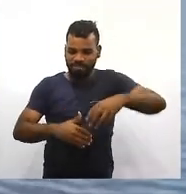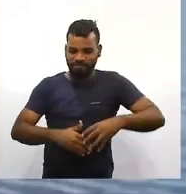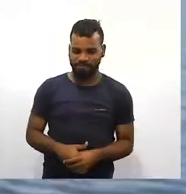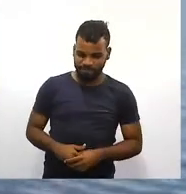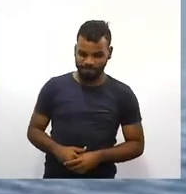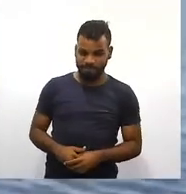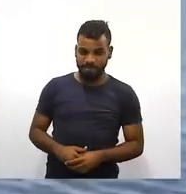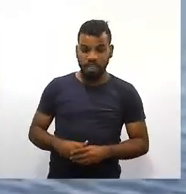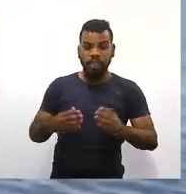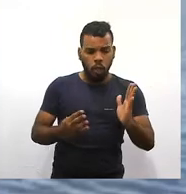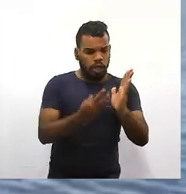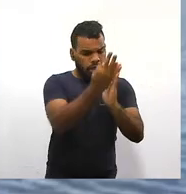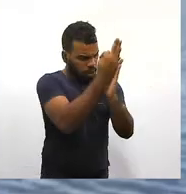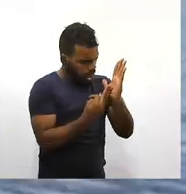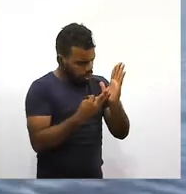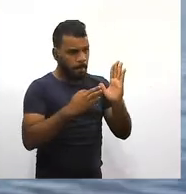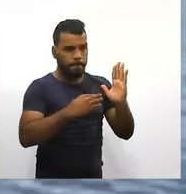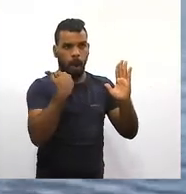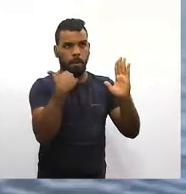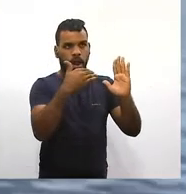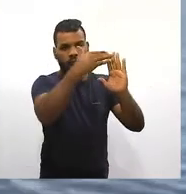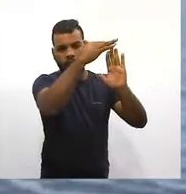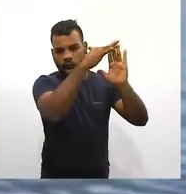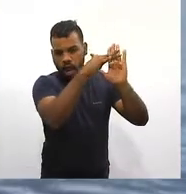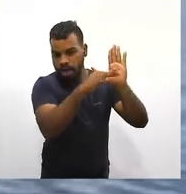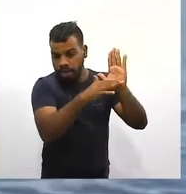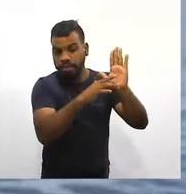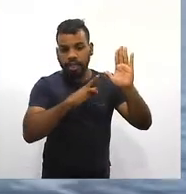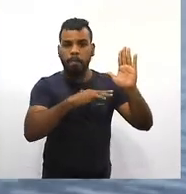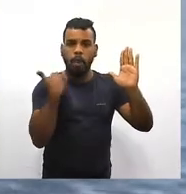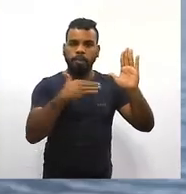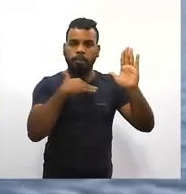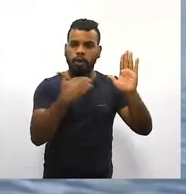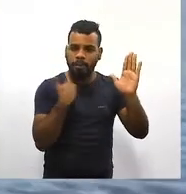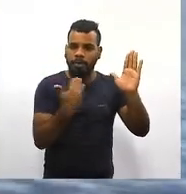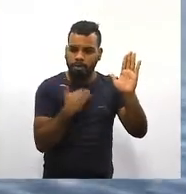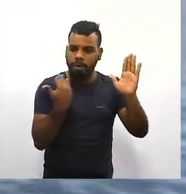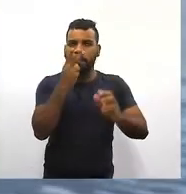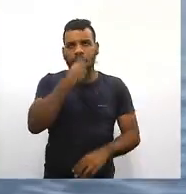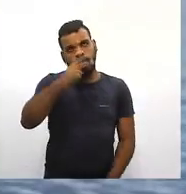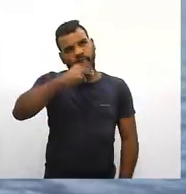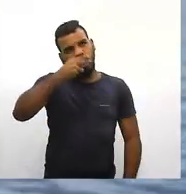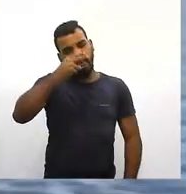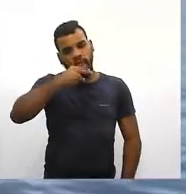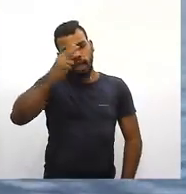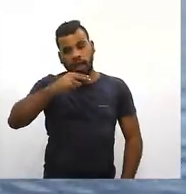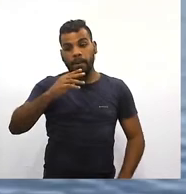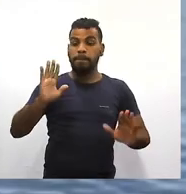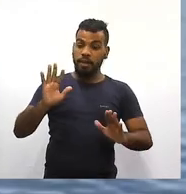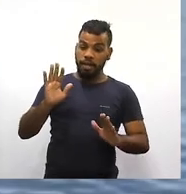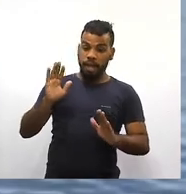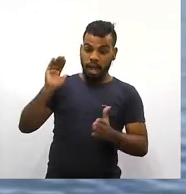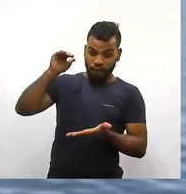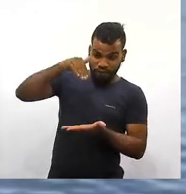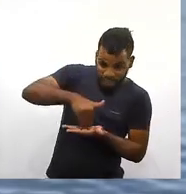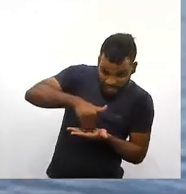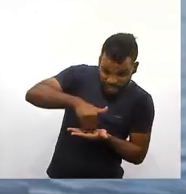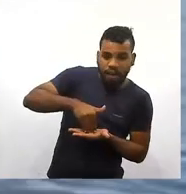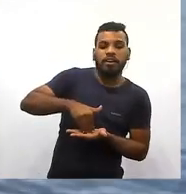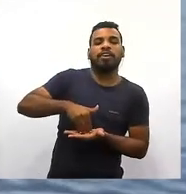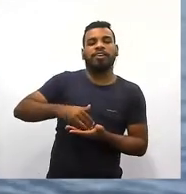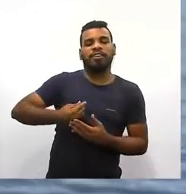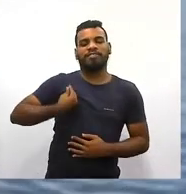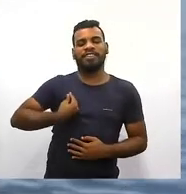texto tem a morte. Os encontros de Severino com a morte. Mas no final, tem a vida. Morte e